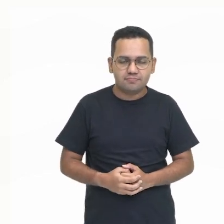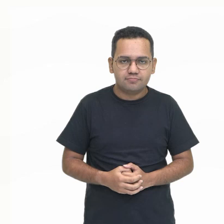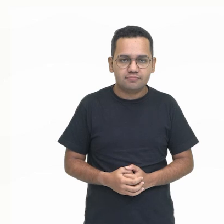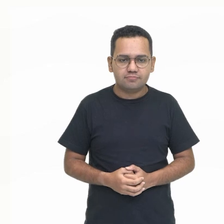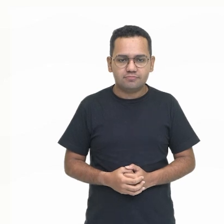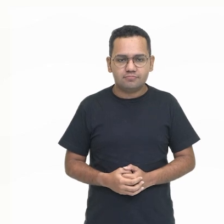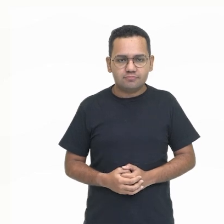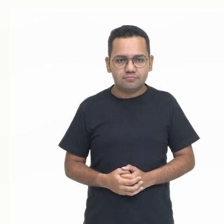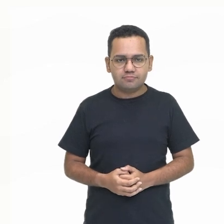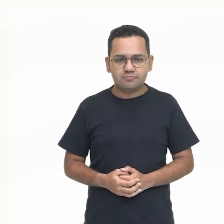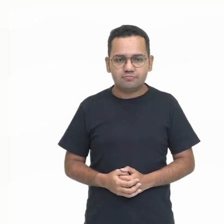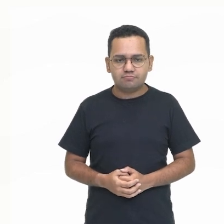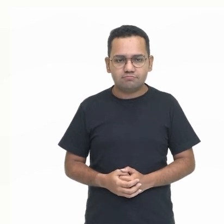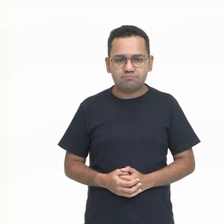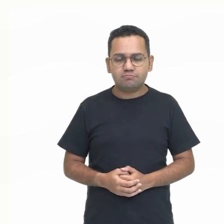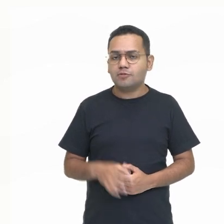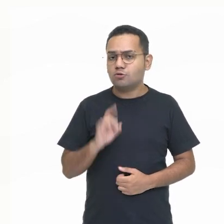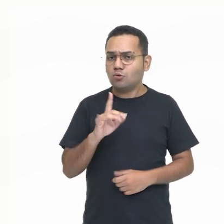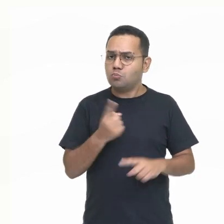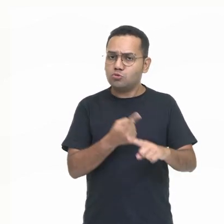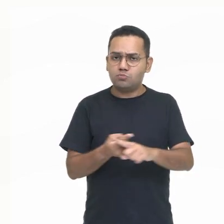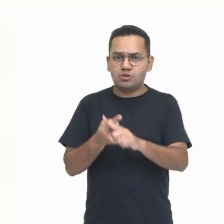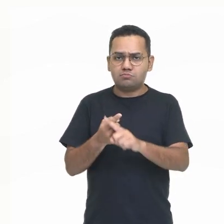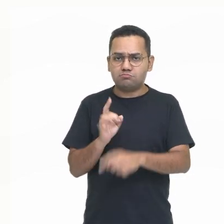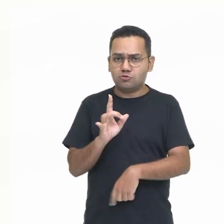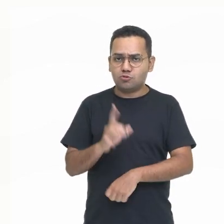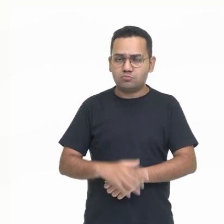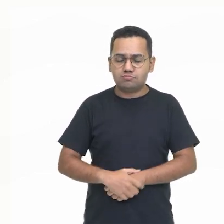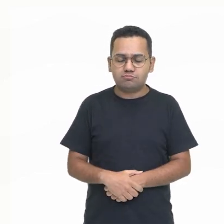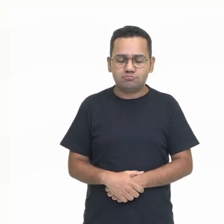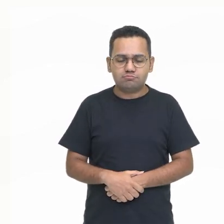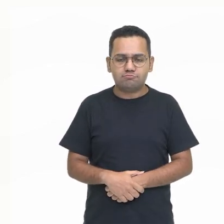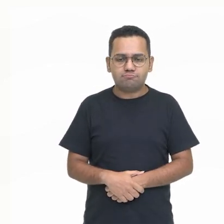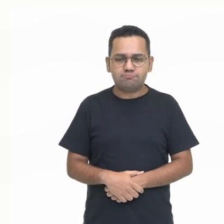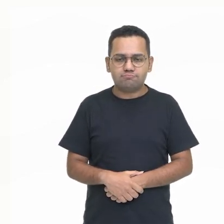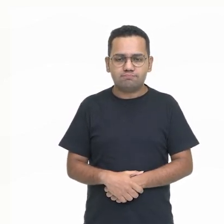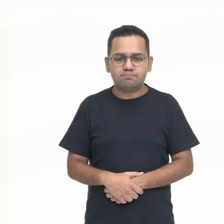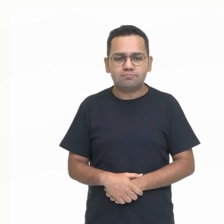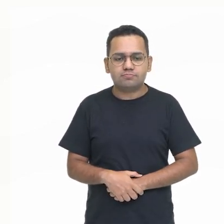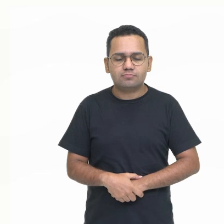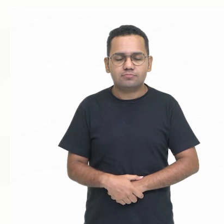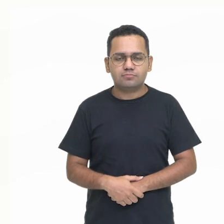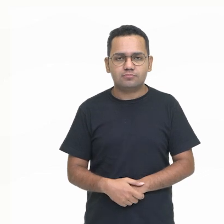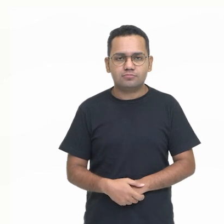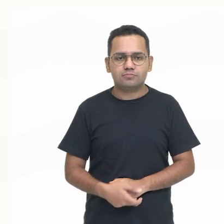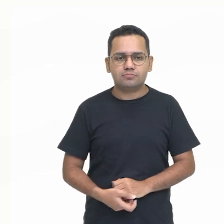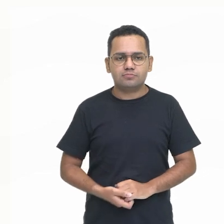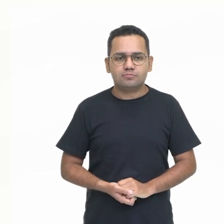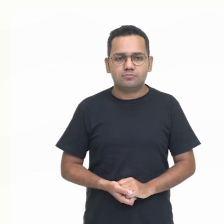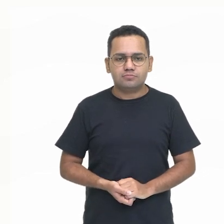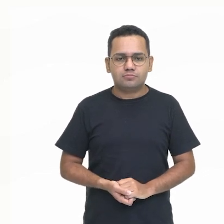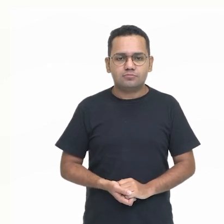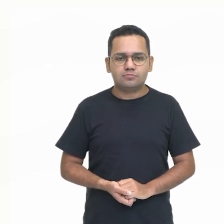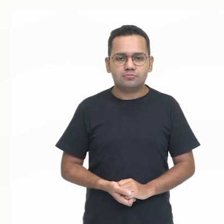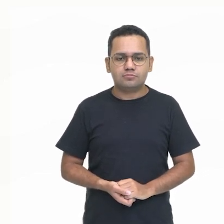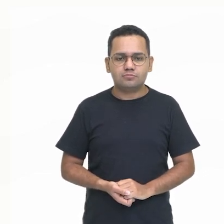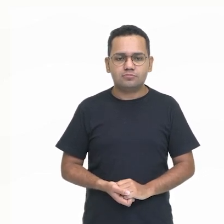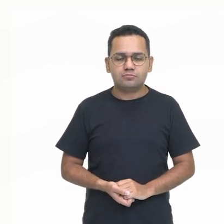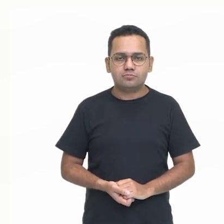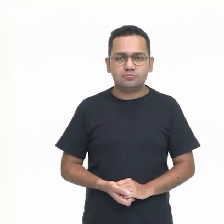Pega, então, e multiplica. Você tem, então, todas as opções, tá? Possíveis,